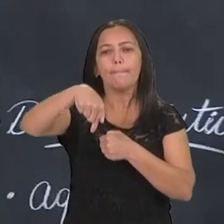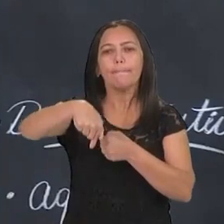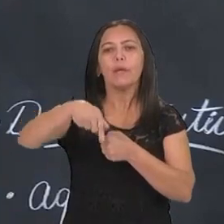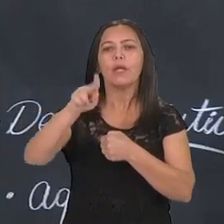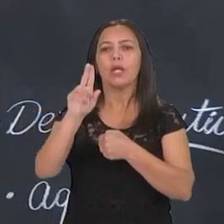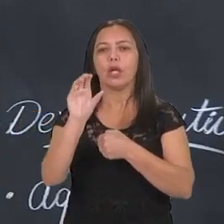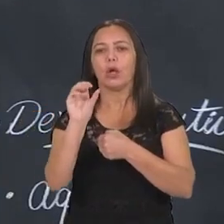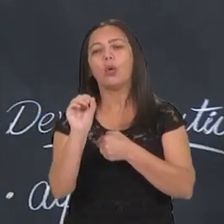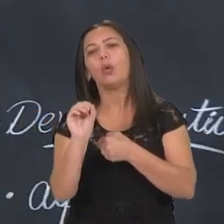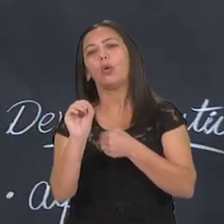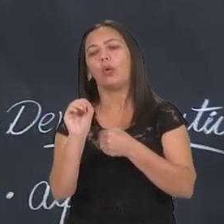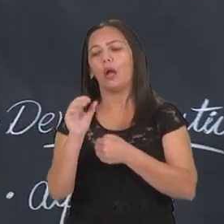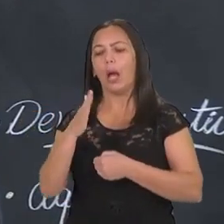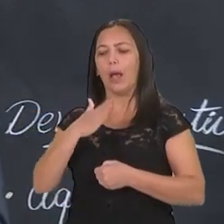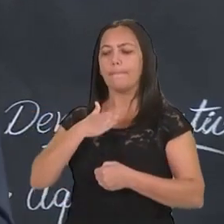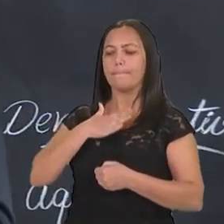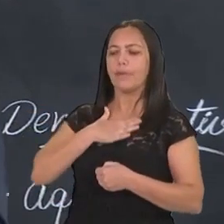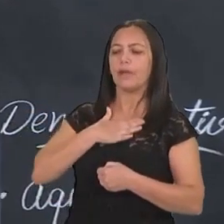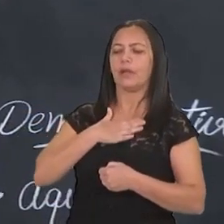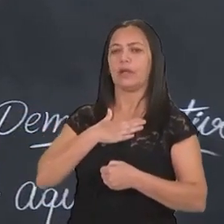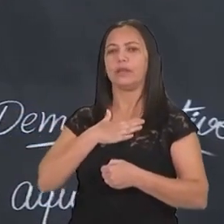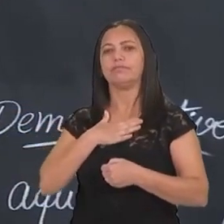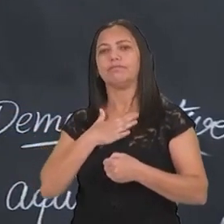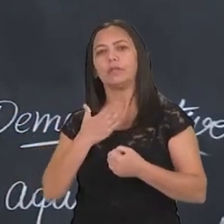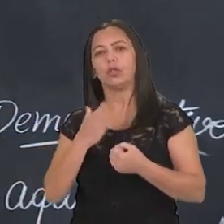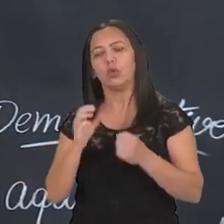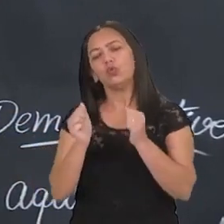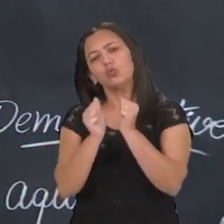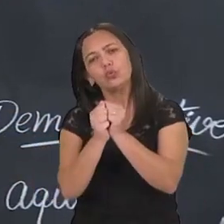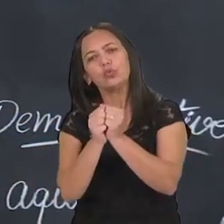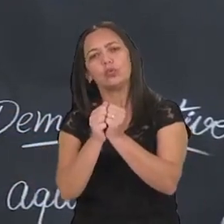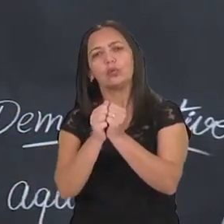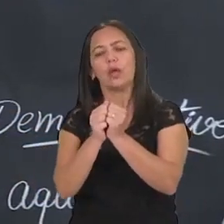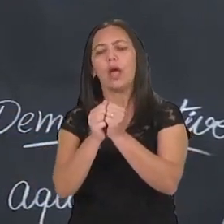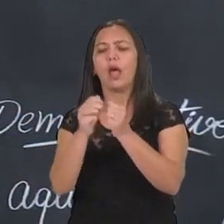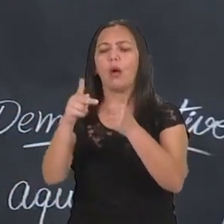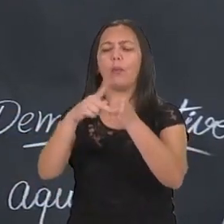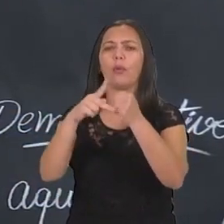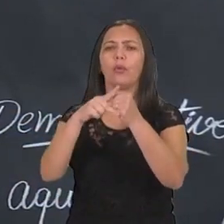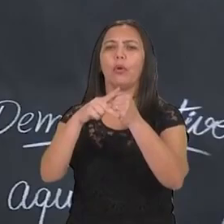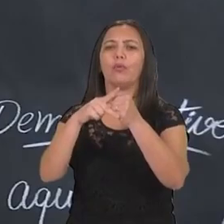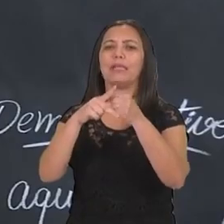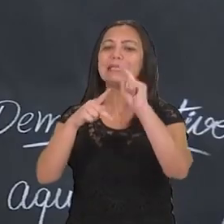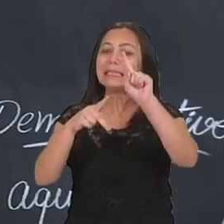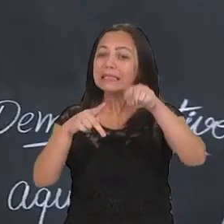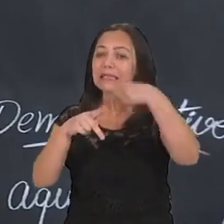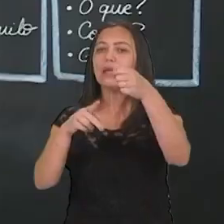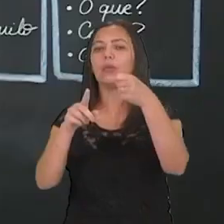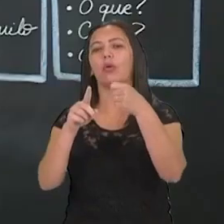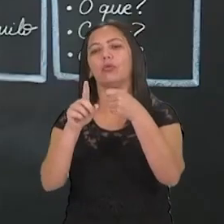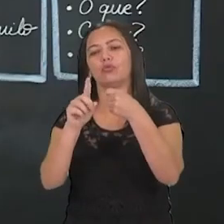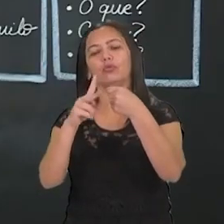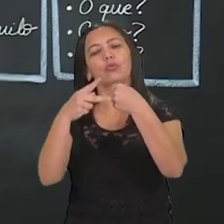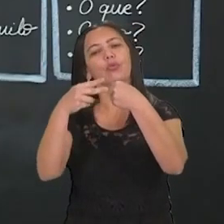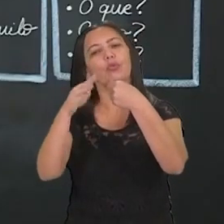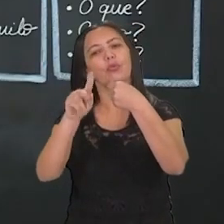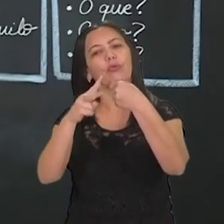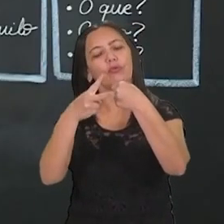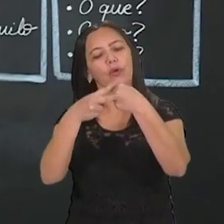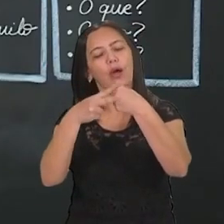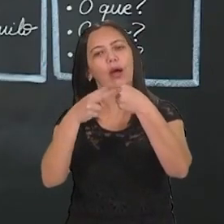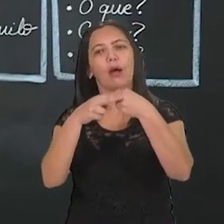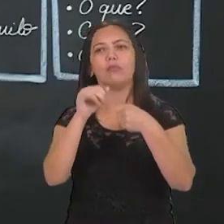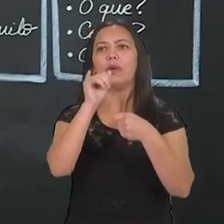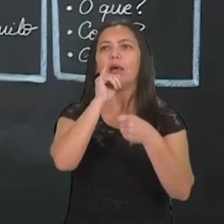mi, mim, ti, contigo, si, consigo, são pronomes que vão vir depois dos verbos. Então, por exemplo, eu digo